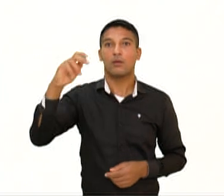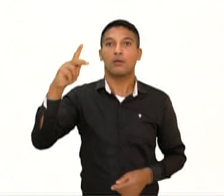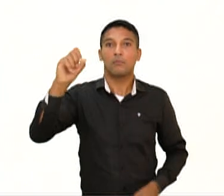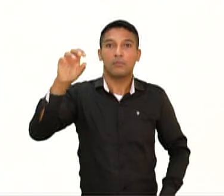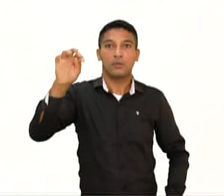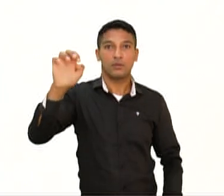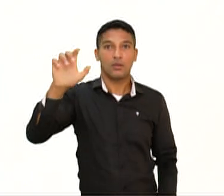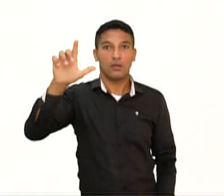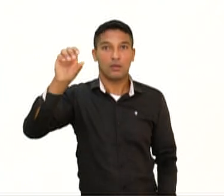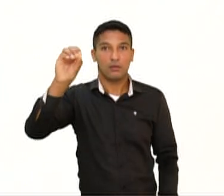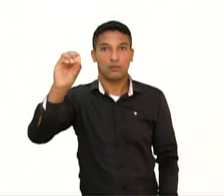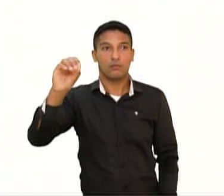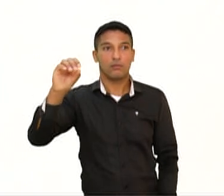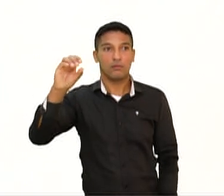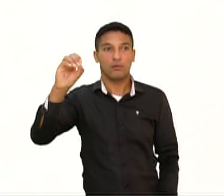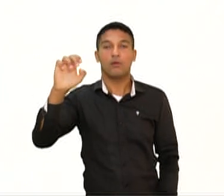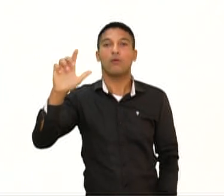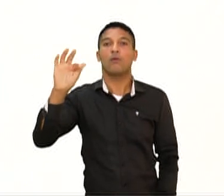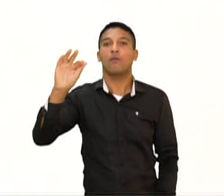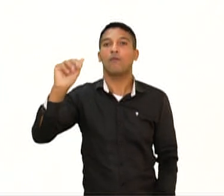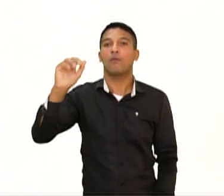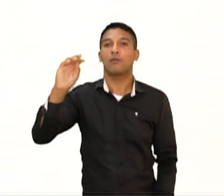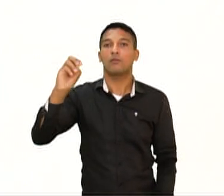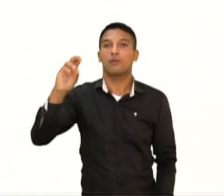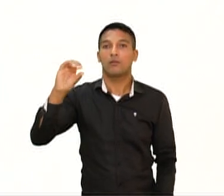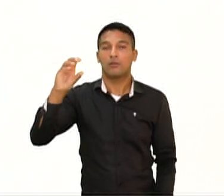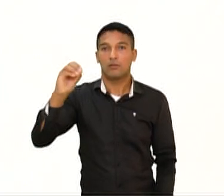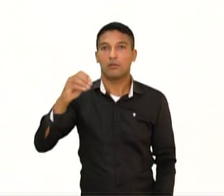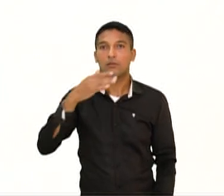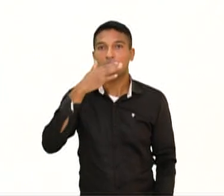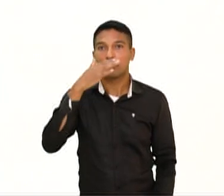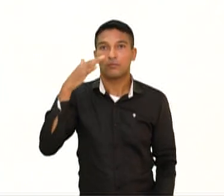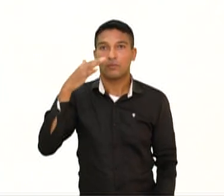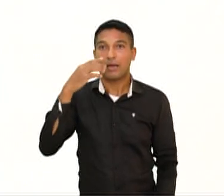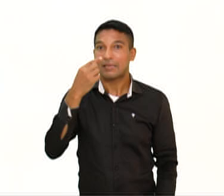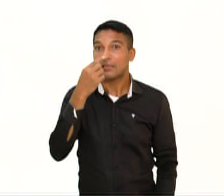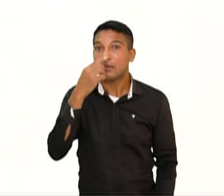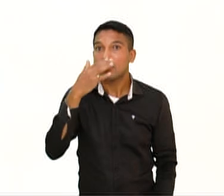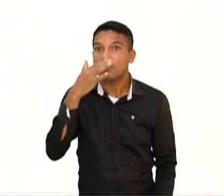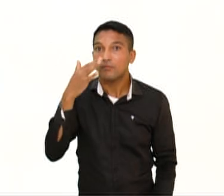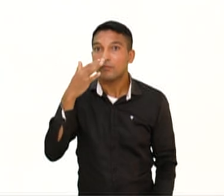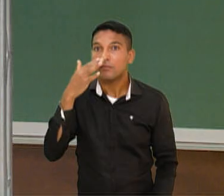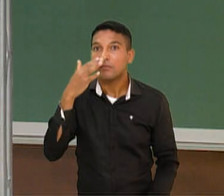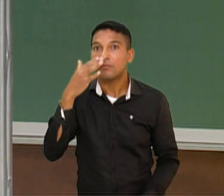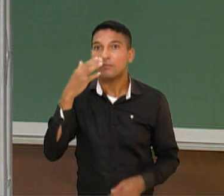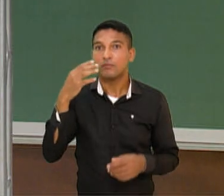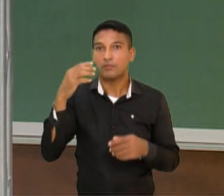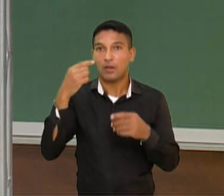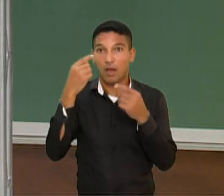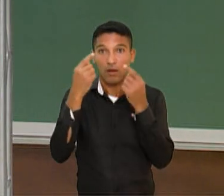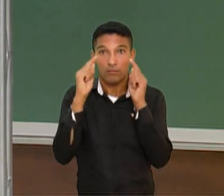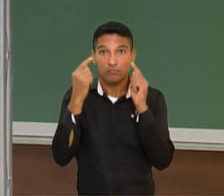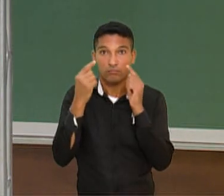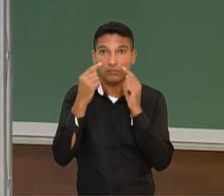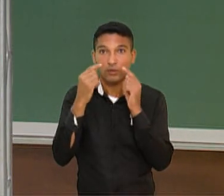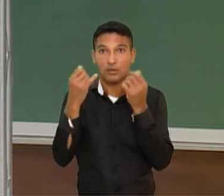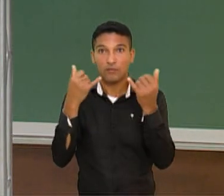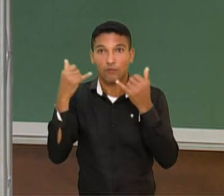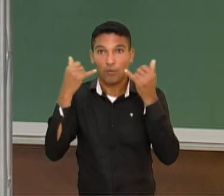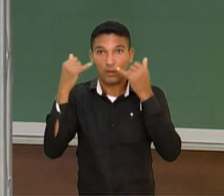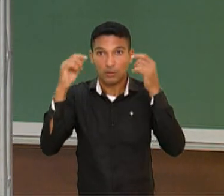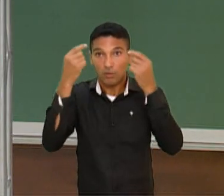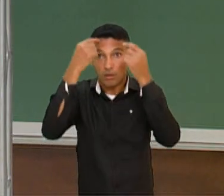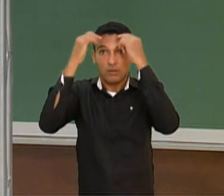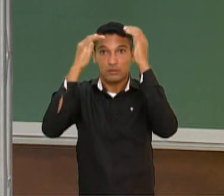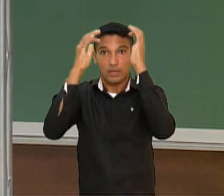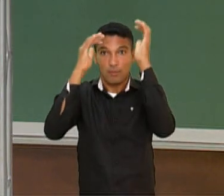olfatório. É ali que vai ter os sensores que vão encaminhar essas informações para o cérebro. Tudo bem? Eu coloquei aqui mais detalhado